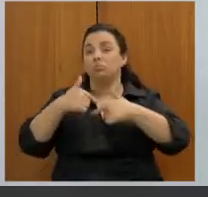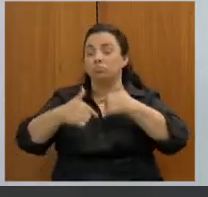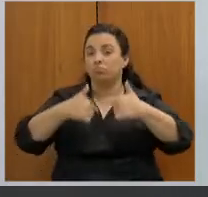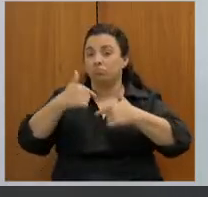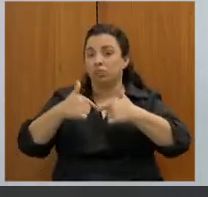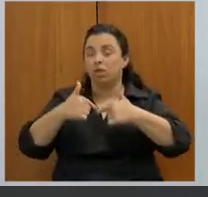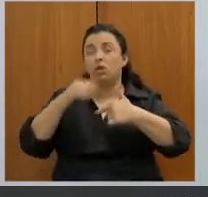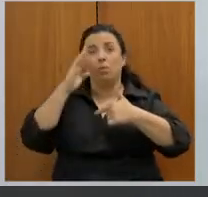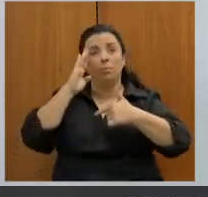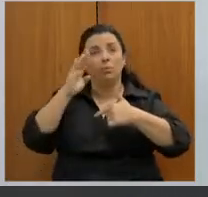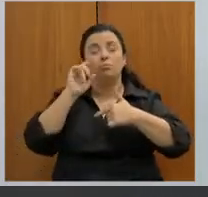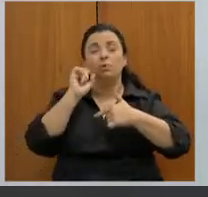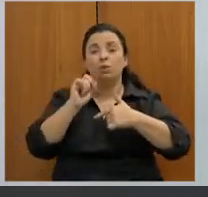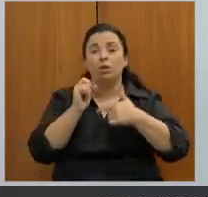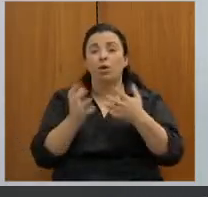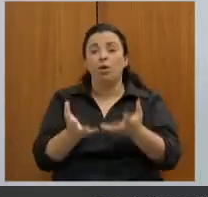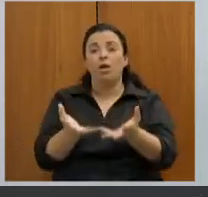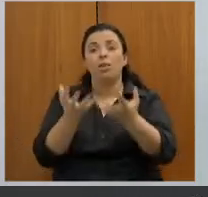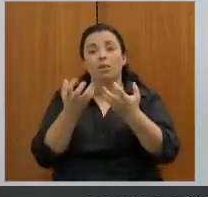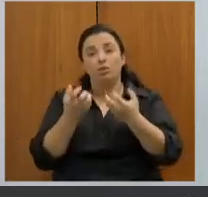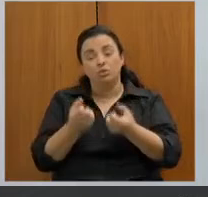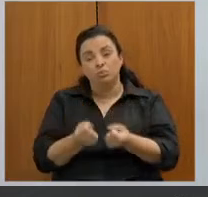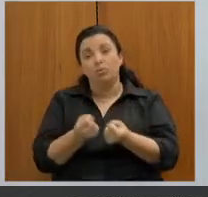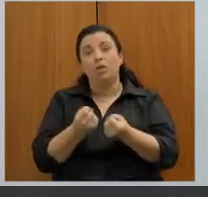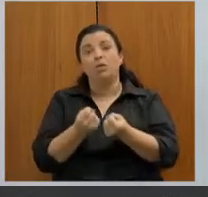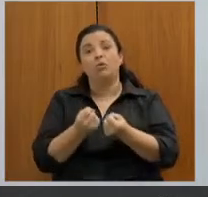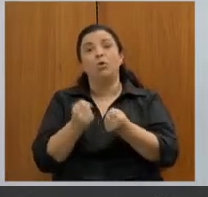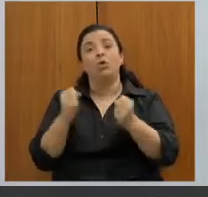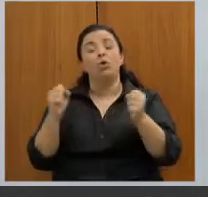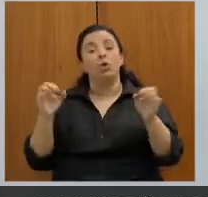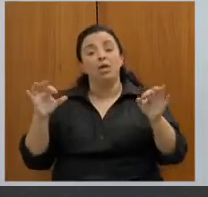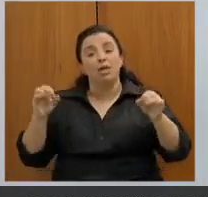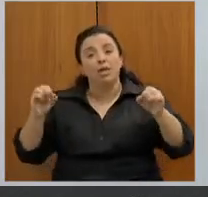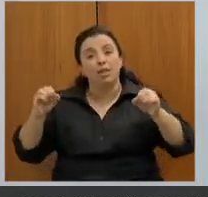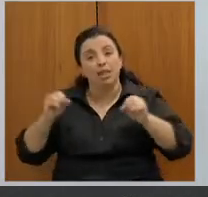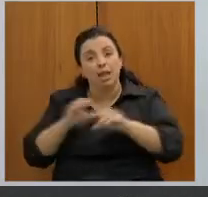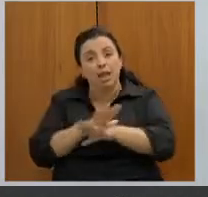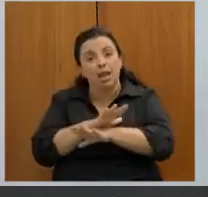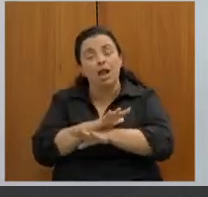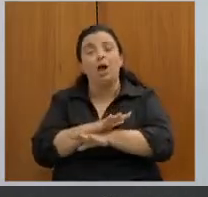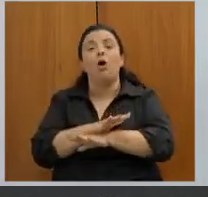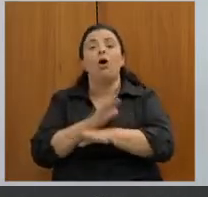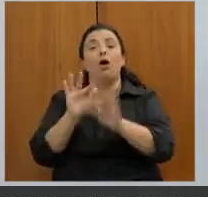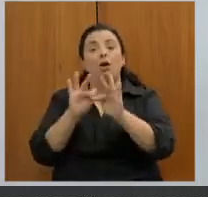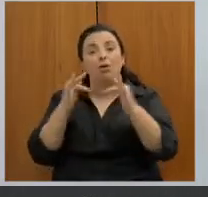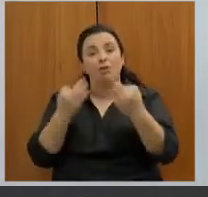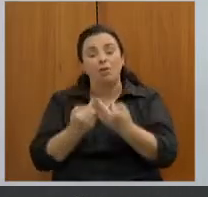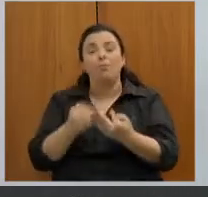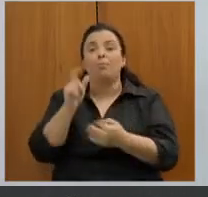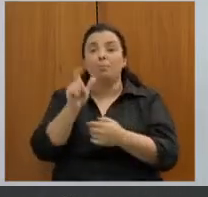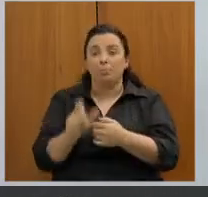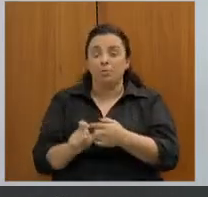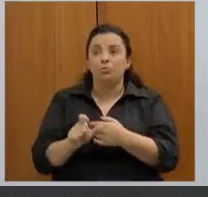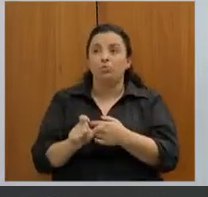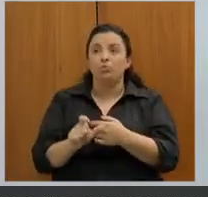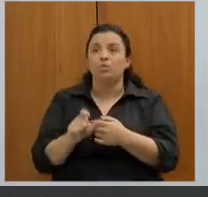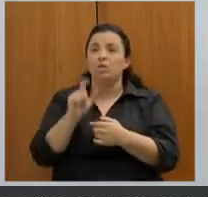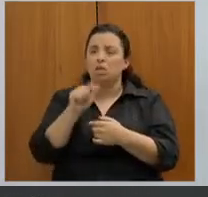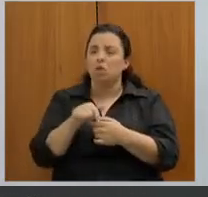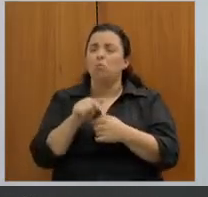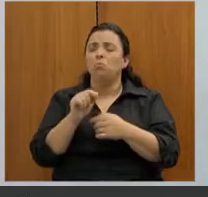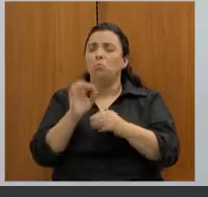o serviço de atendimento integral às famílias e indivíduos conhecidos como parece